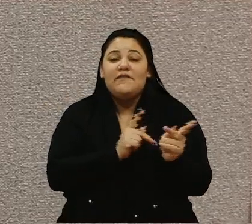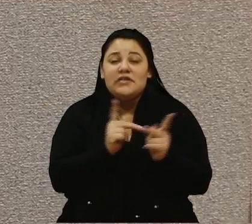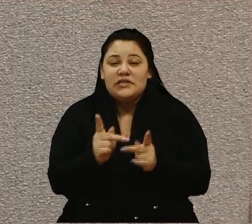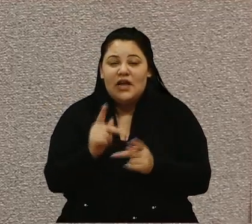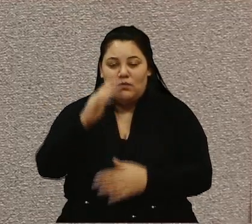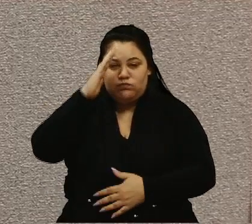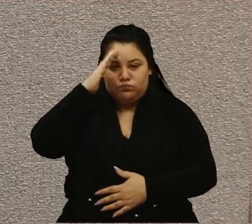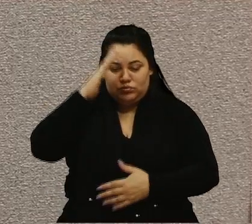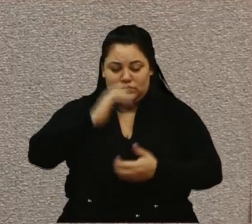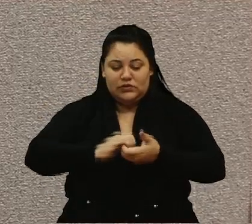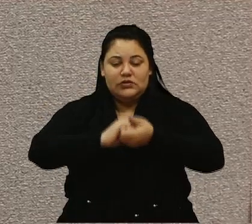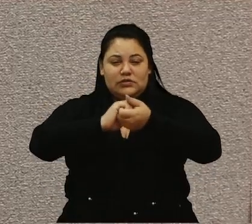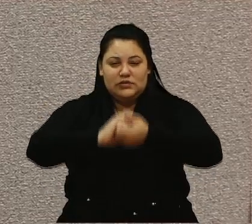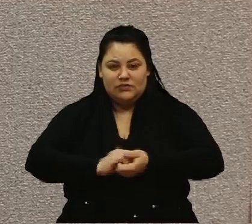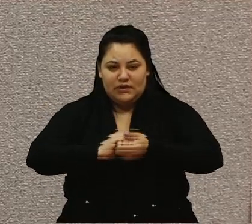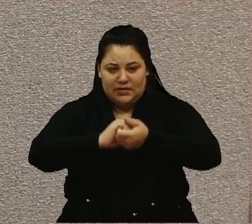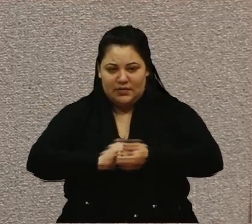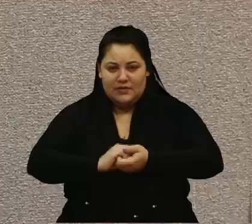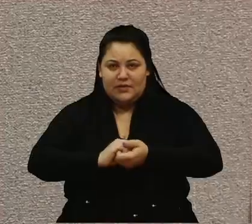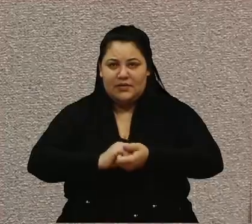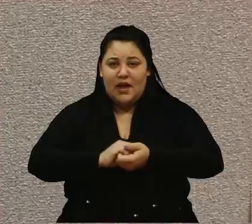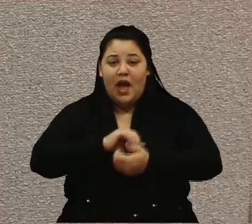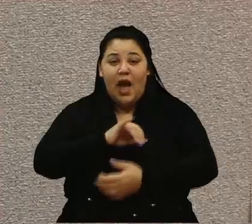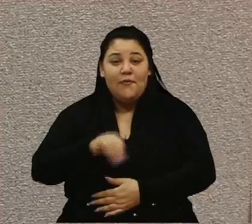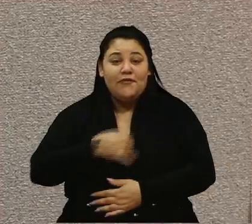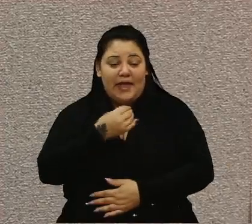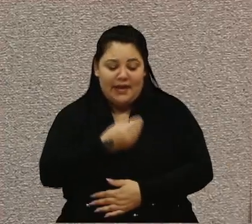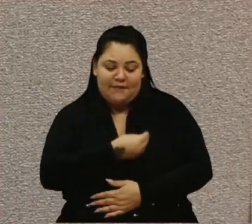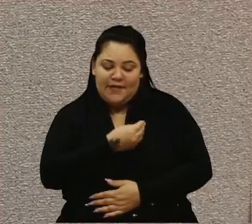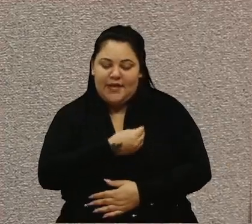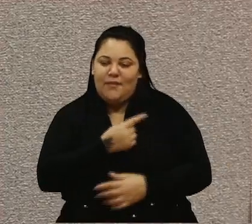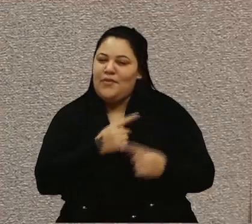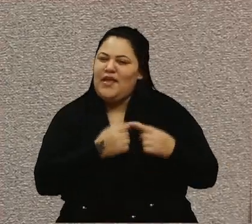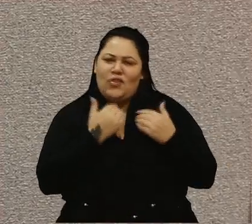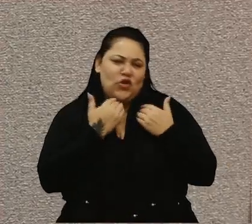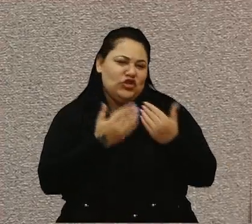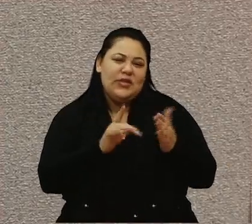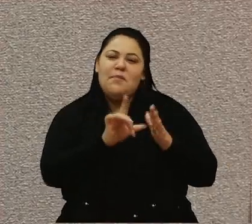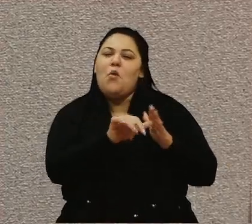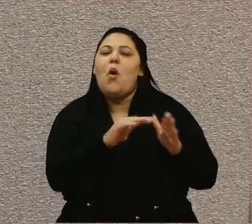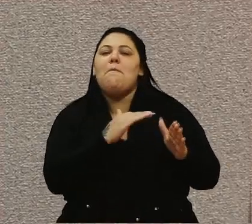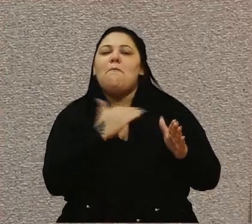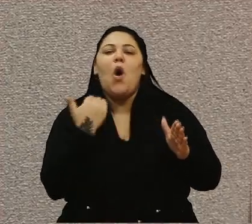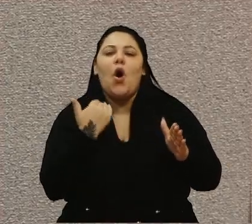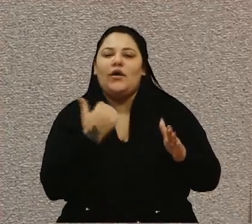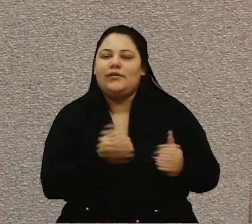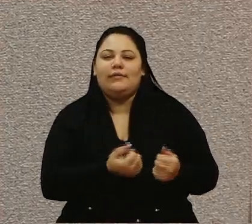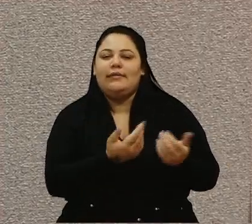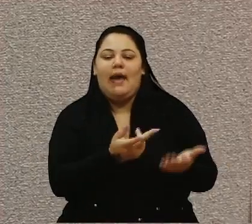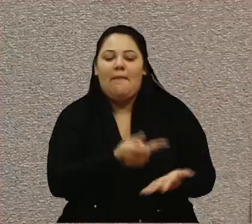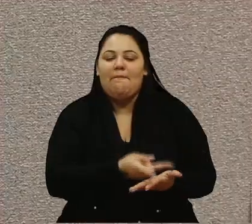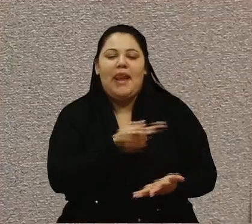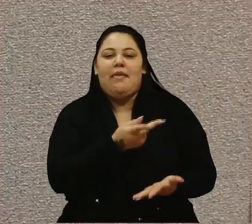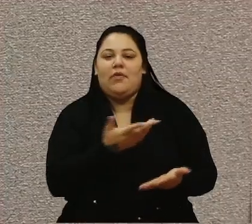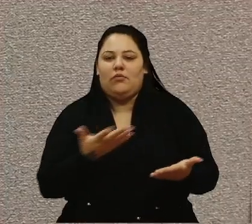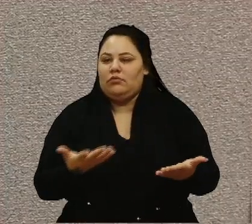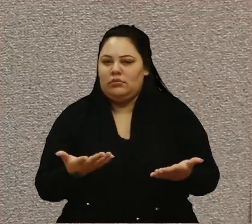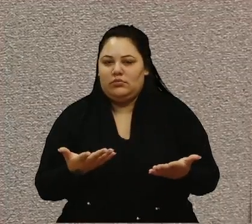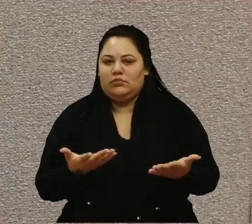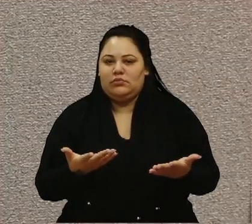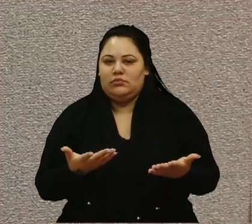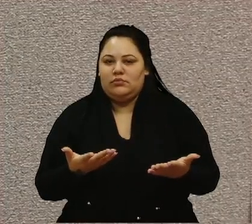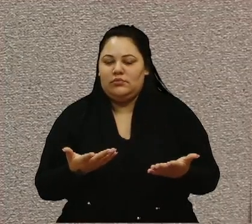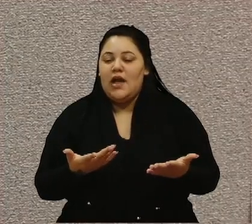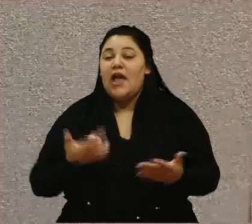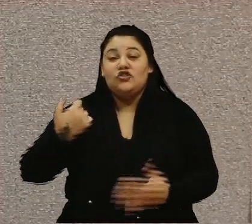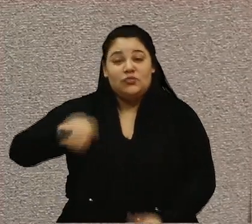e saudar, aproveitar em vida, porque não adianta depois você dar um prêmio pós-mortem. Nós